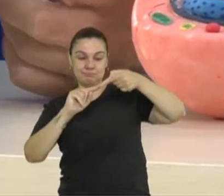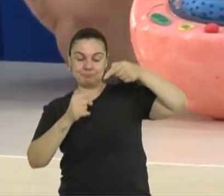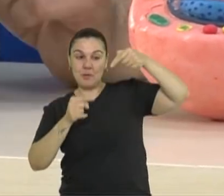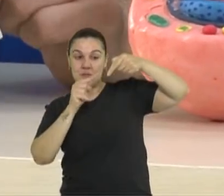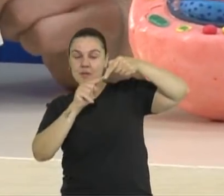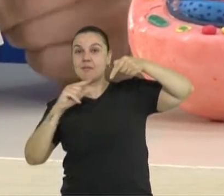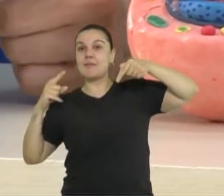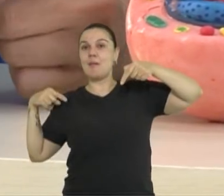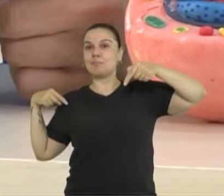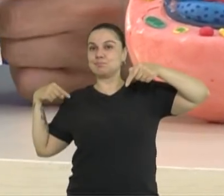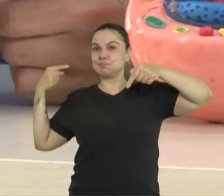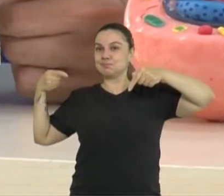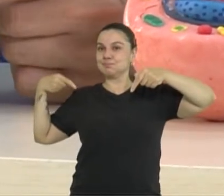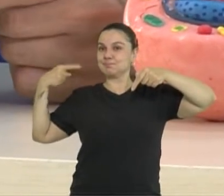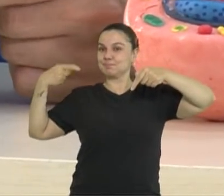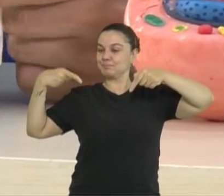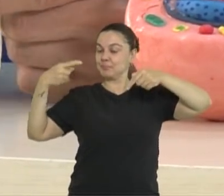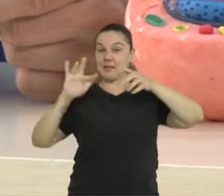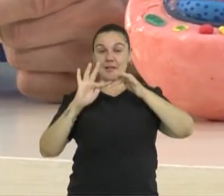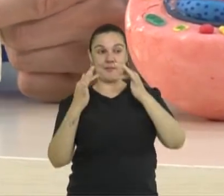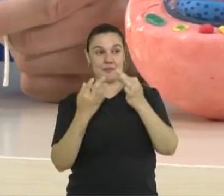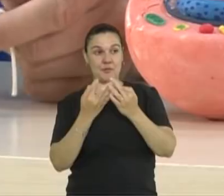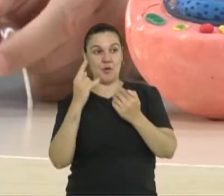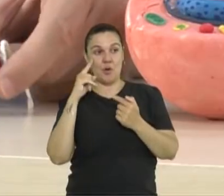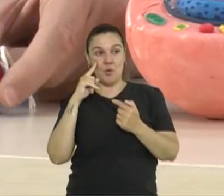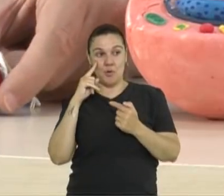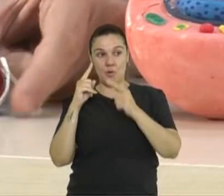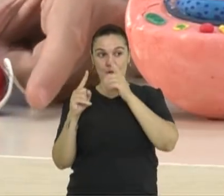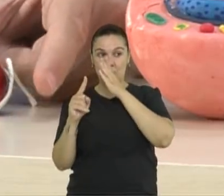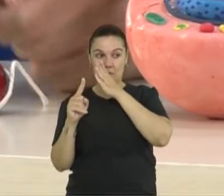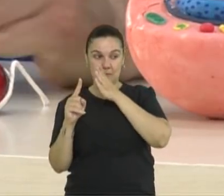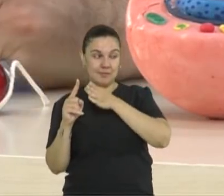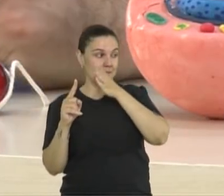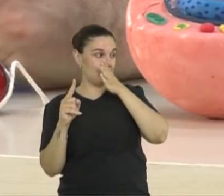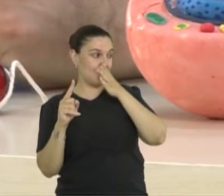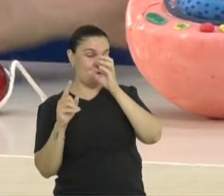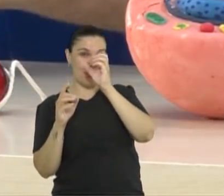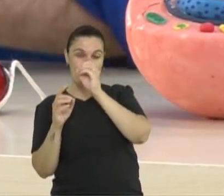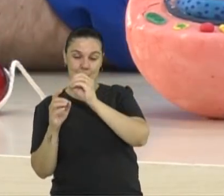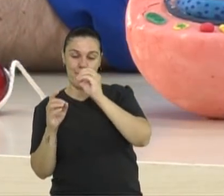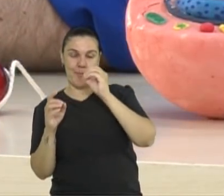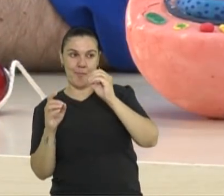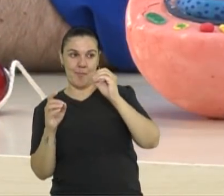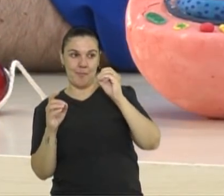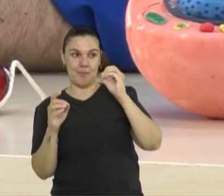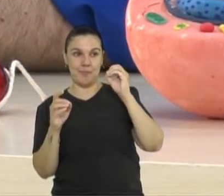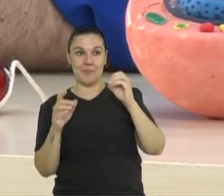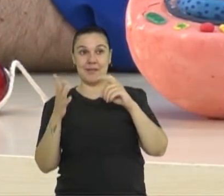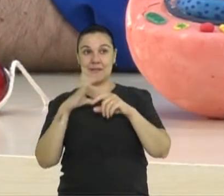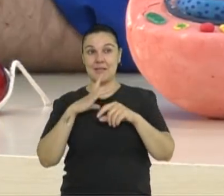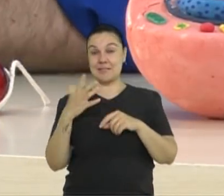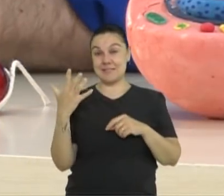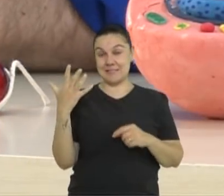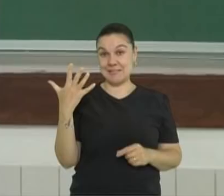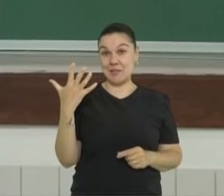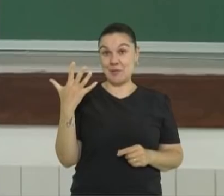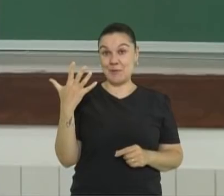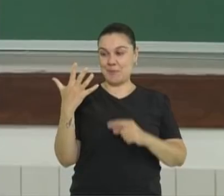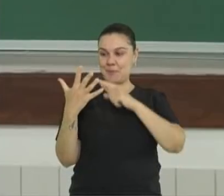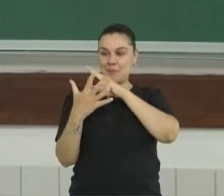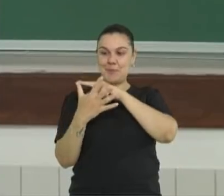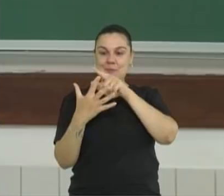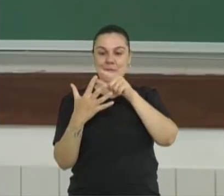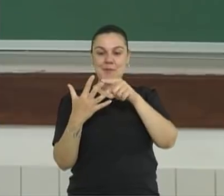hereditário. Percebam que eu tenho o quê? Bolinhas, 1, 2, 3, 4, 5